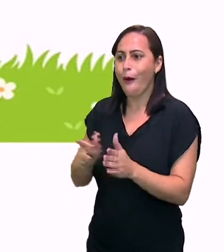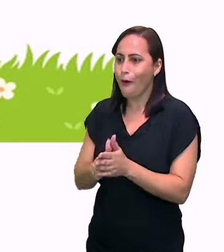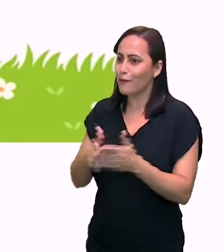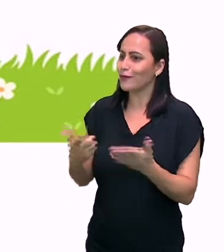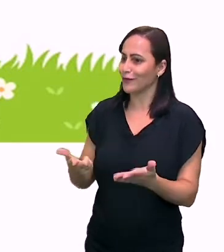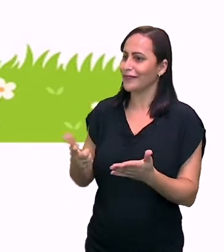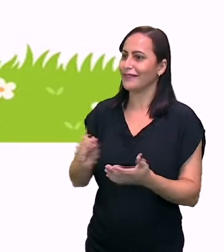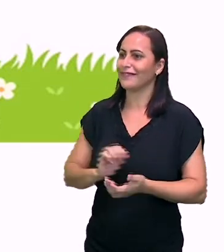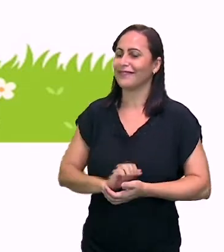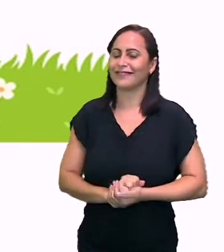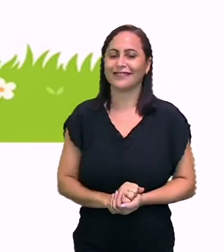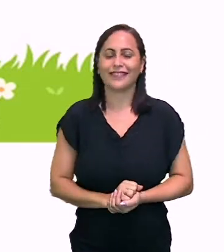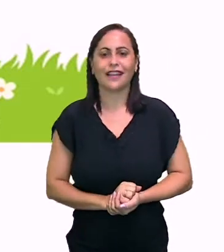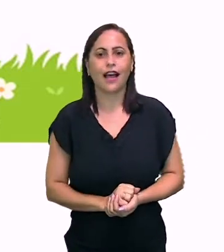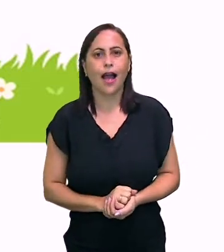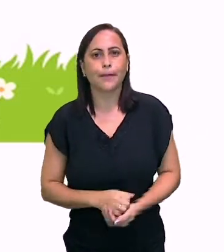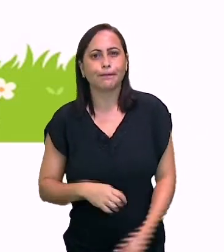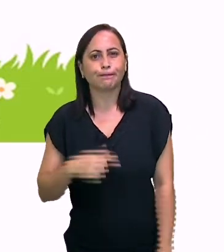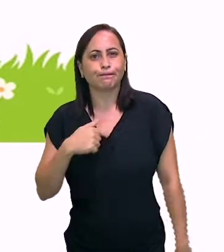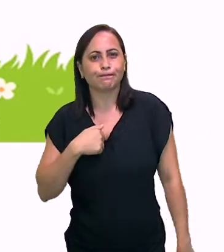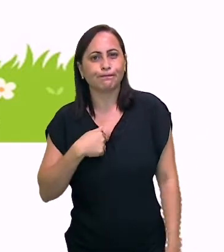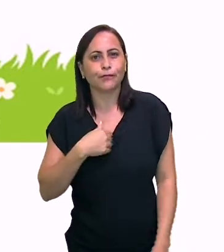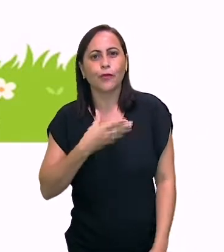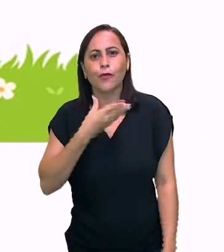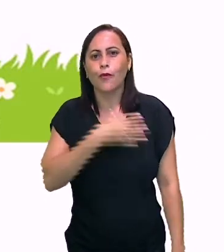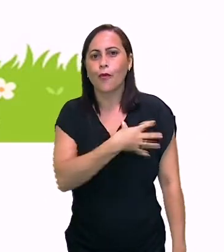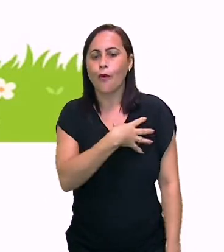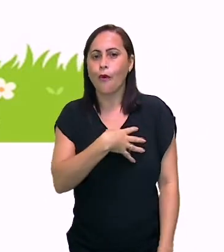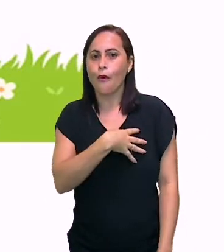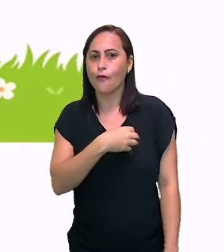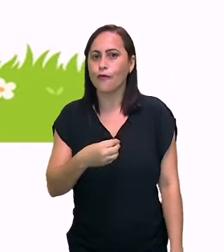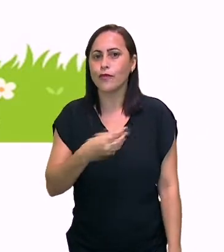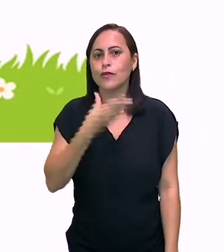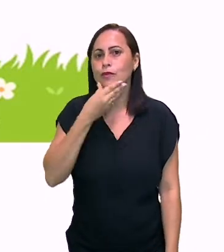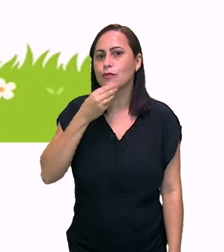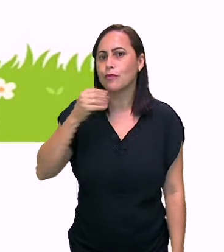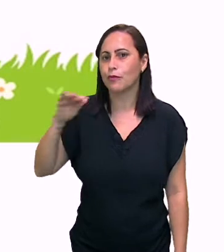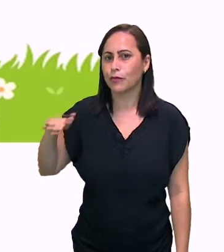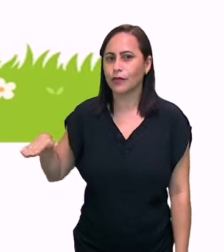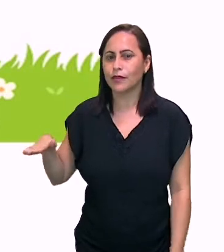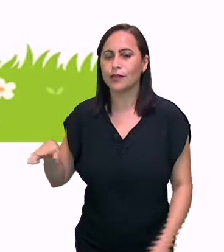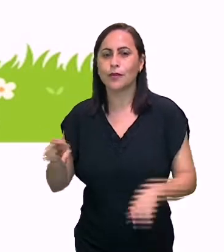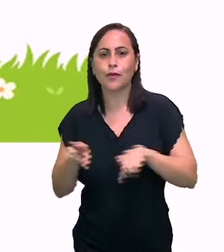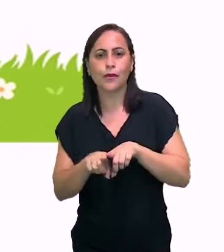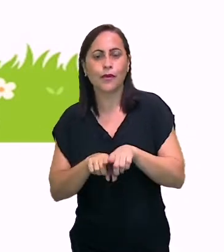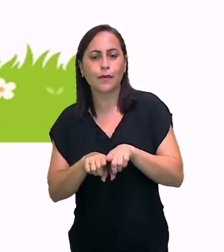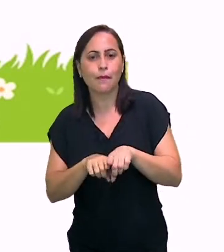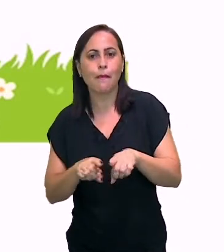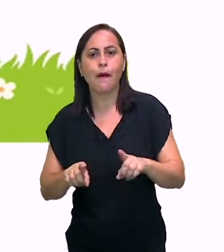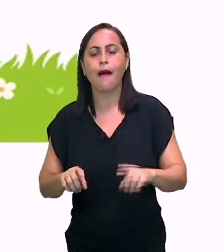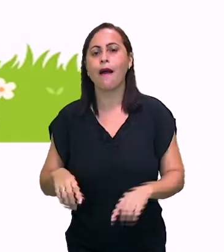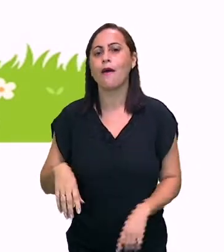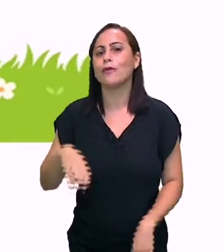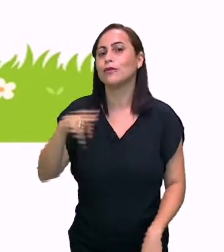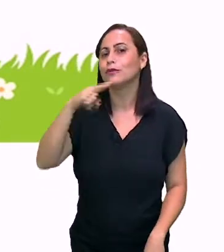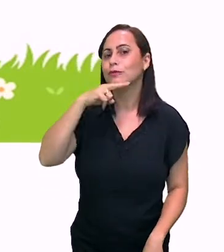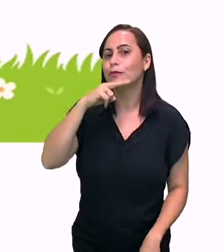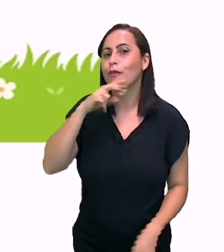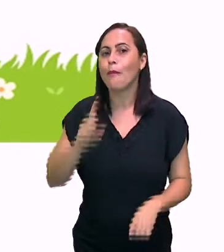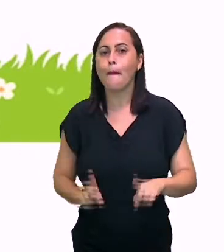filho, menino, irmão, neto, primo,